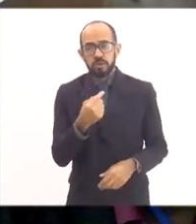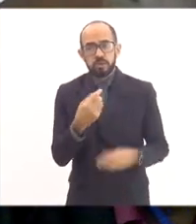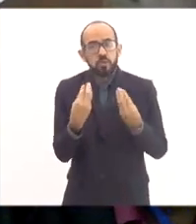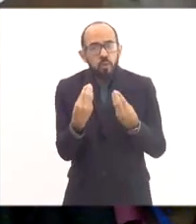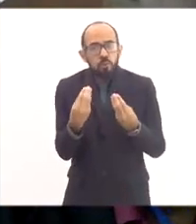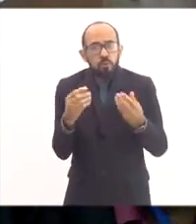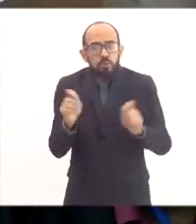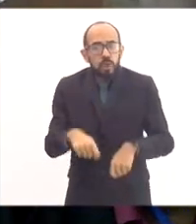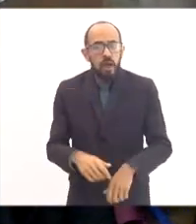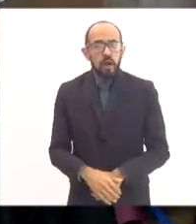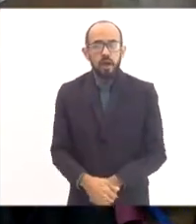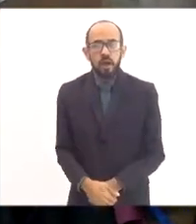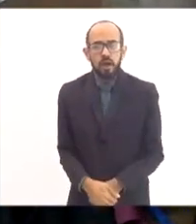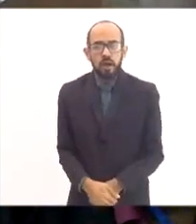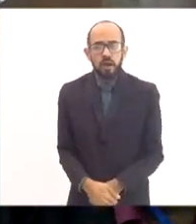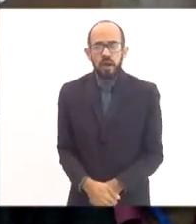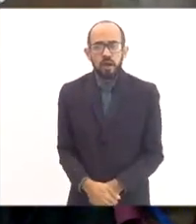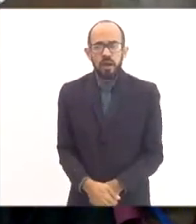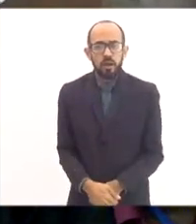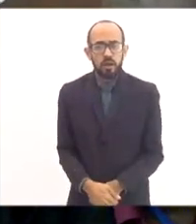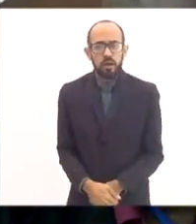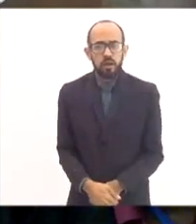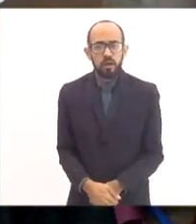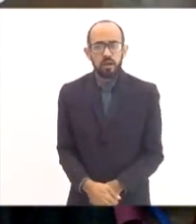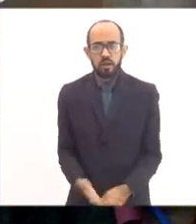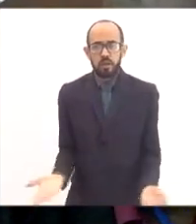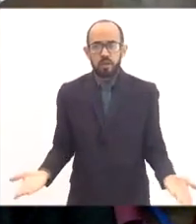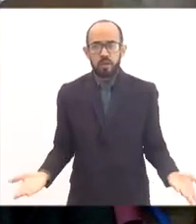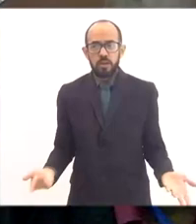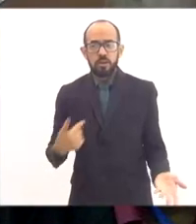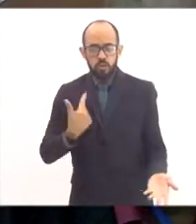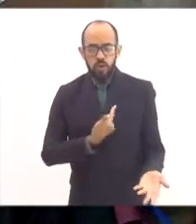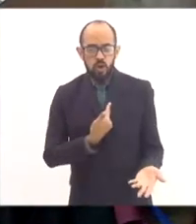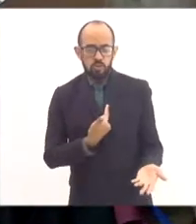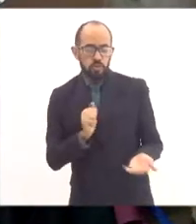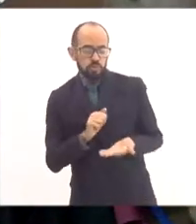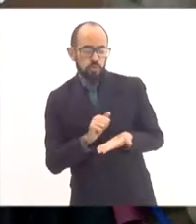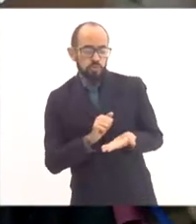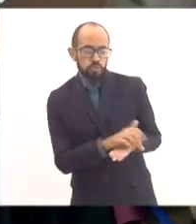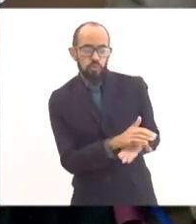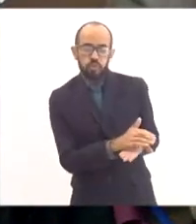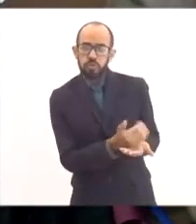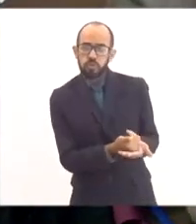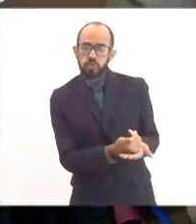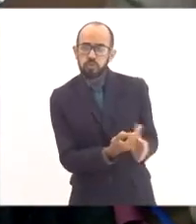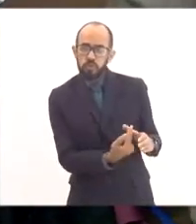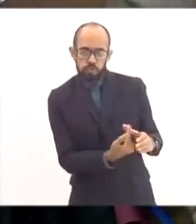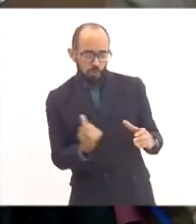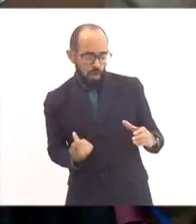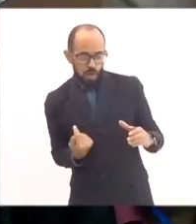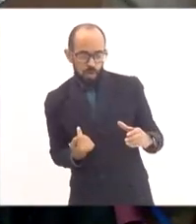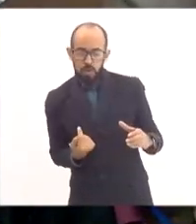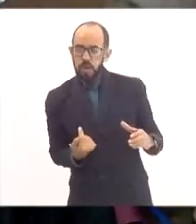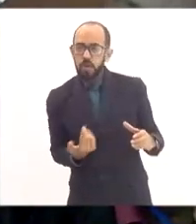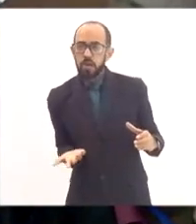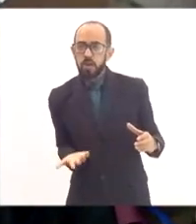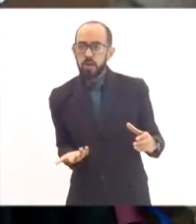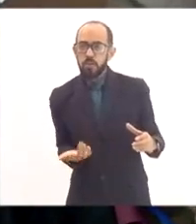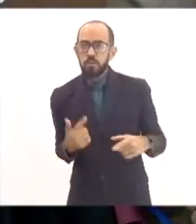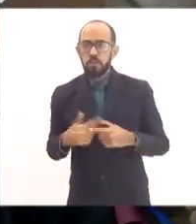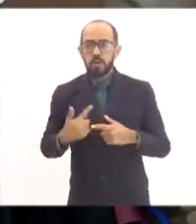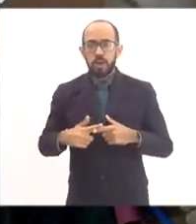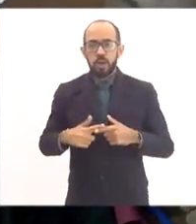hábil? Como não é tempo hábil? E sim, nós fomos preteridos porque a correção de redações fez o tempo